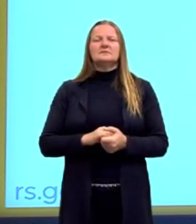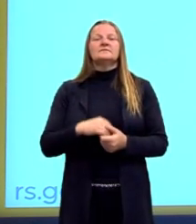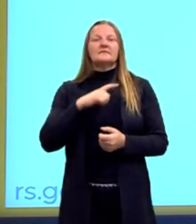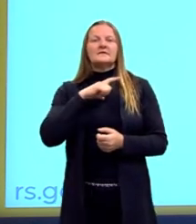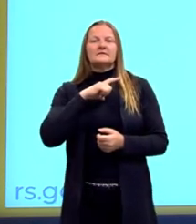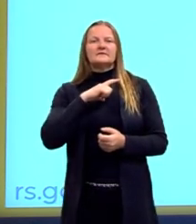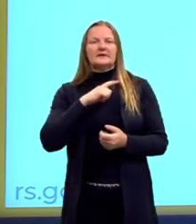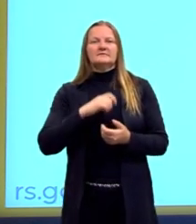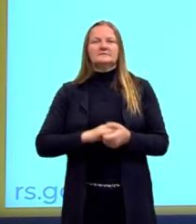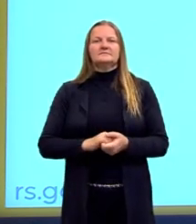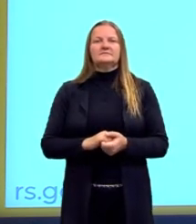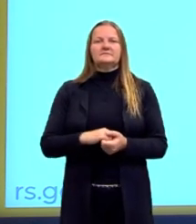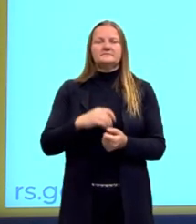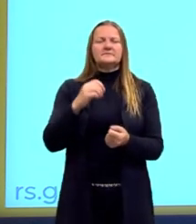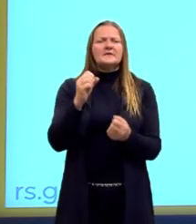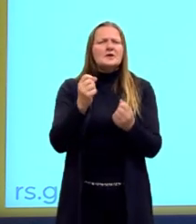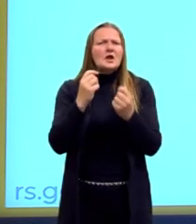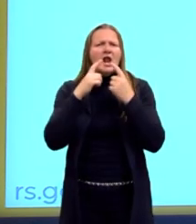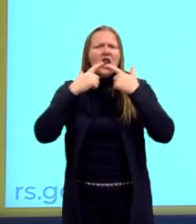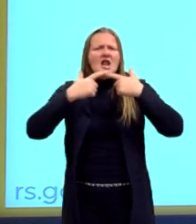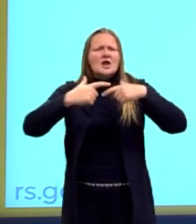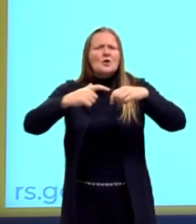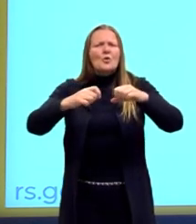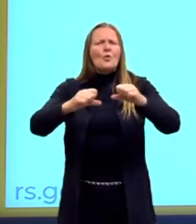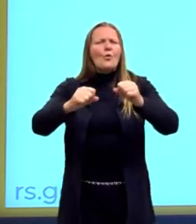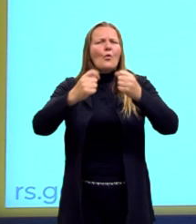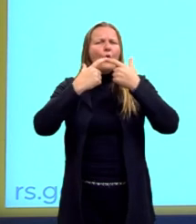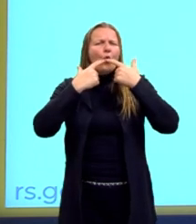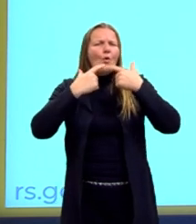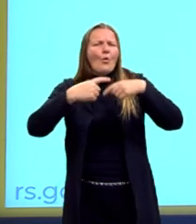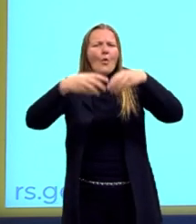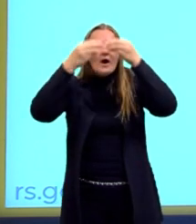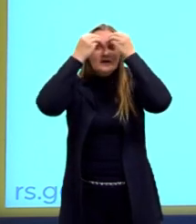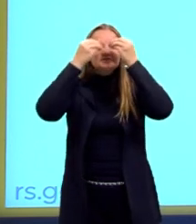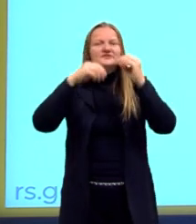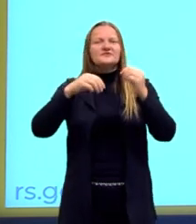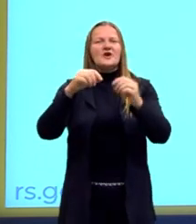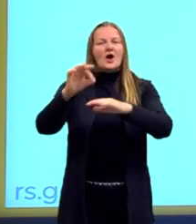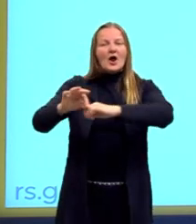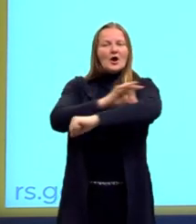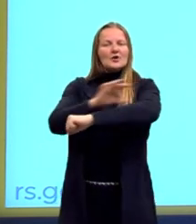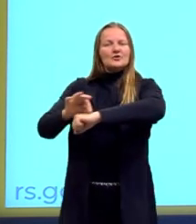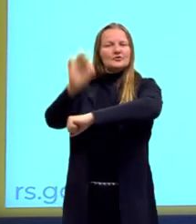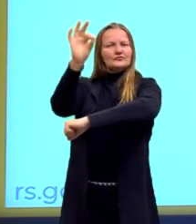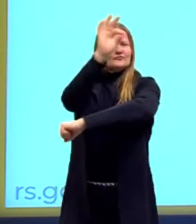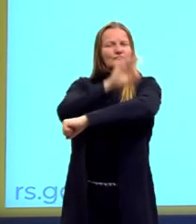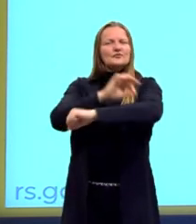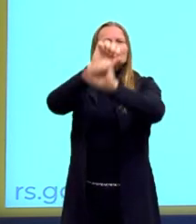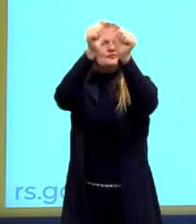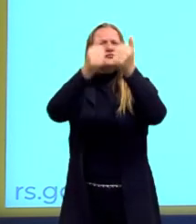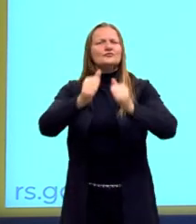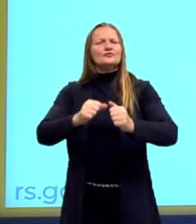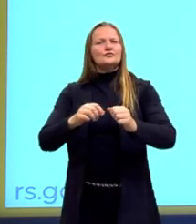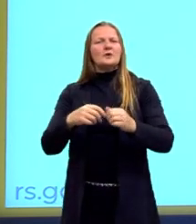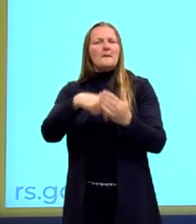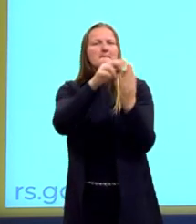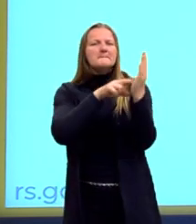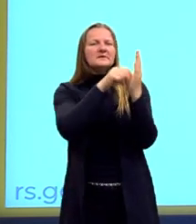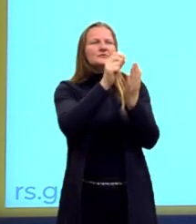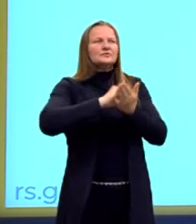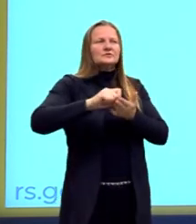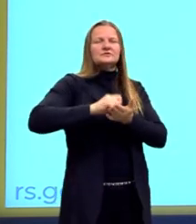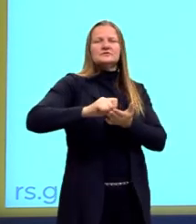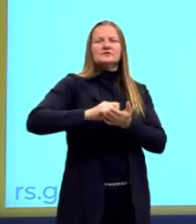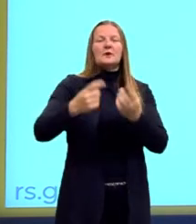de uma grande variedade de linguagens tais como arquitetura desenho escultura pintura escrita